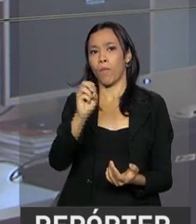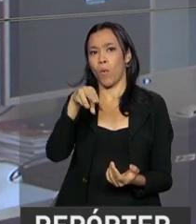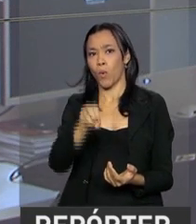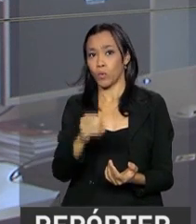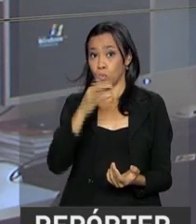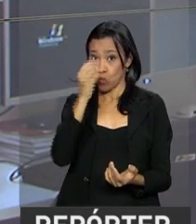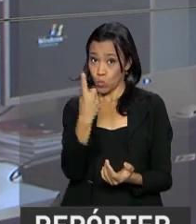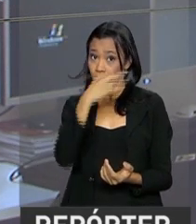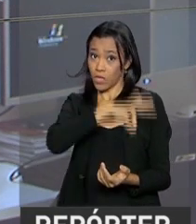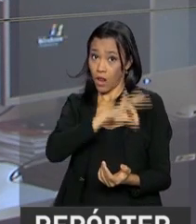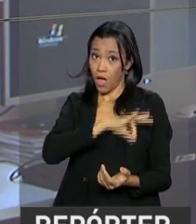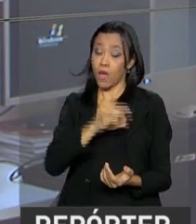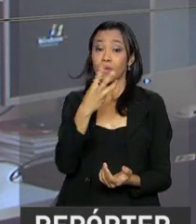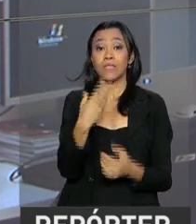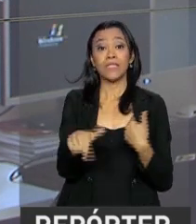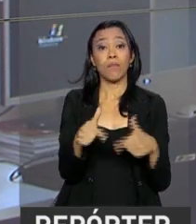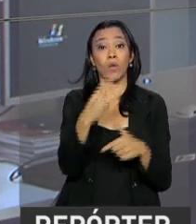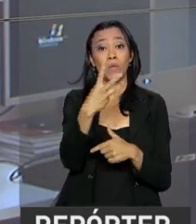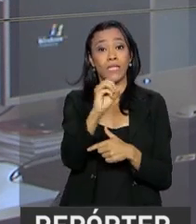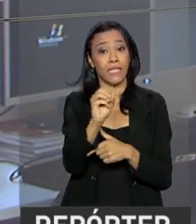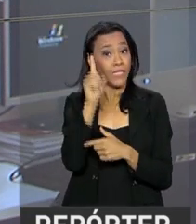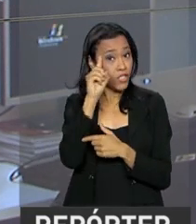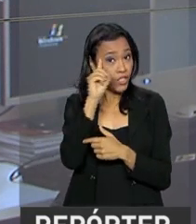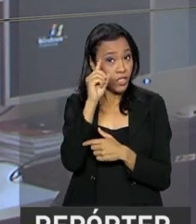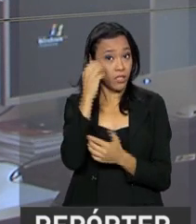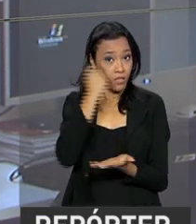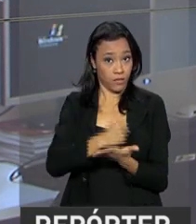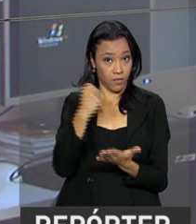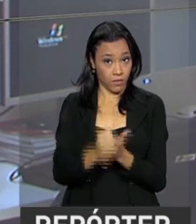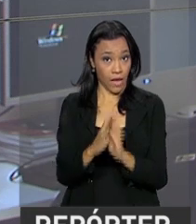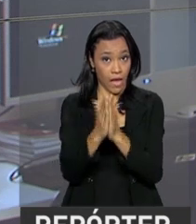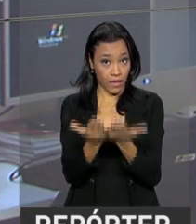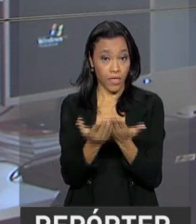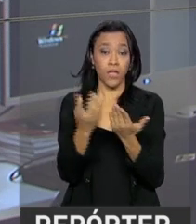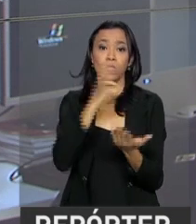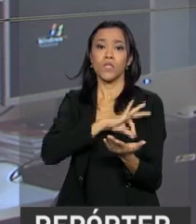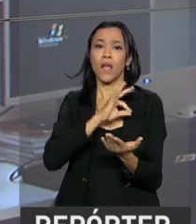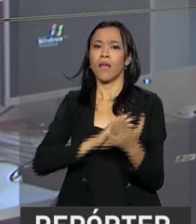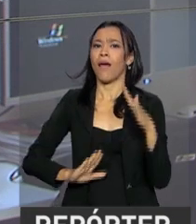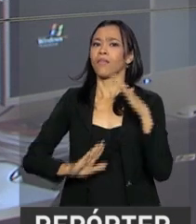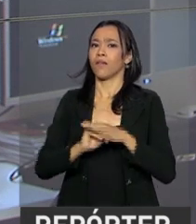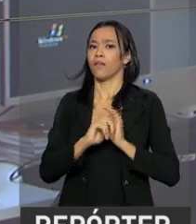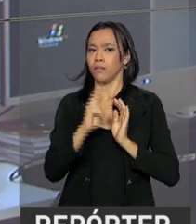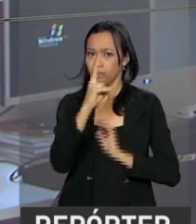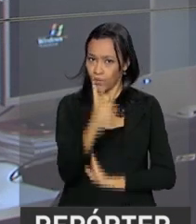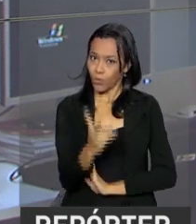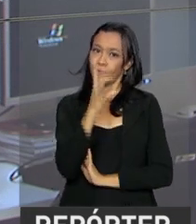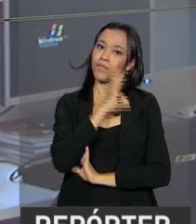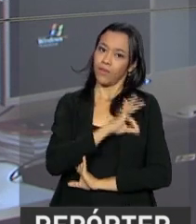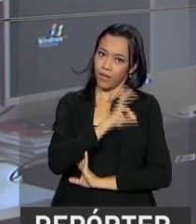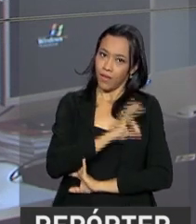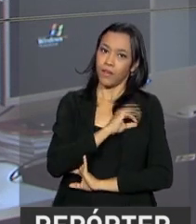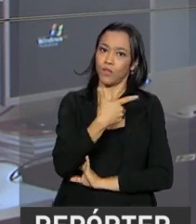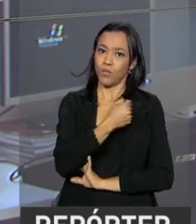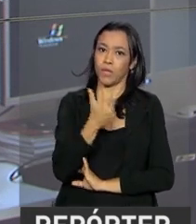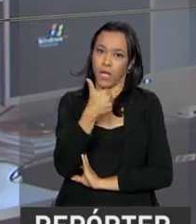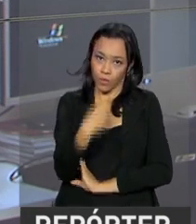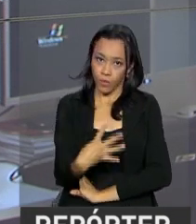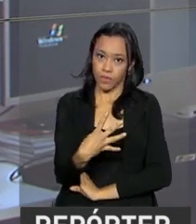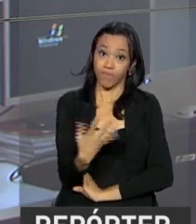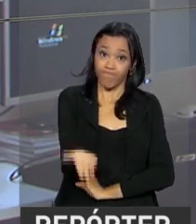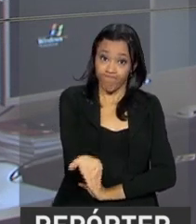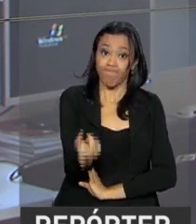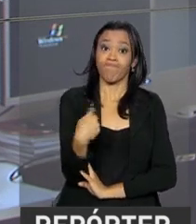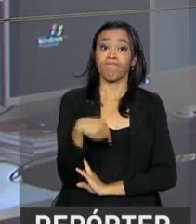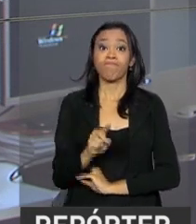quem trabalhou por pelo menos 30 dias com carteira assinada e teve salário médio de até dois salários mínimos em 2014